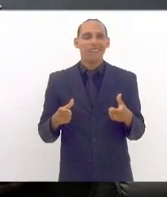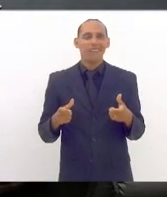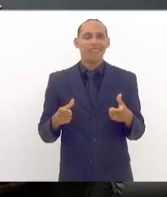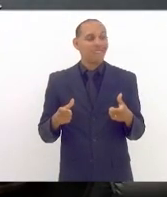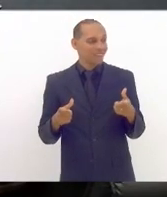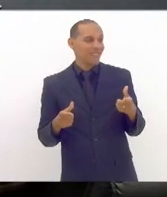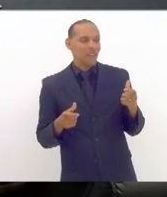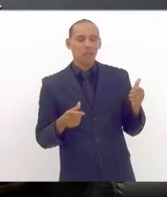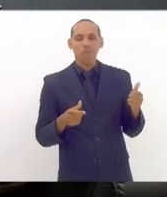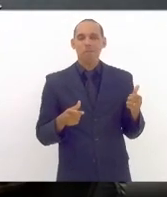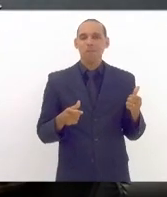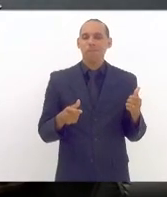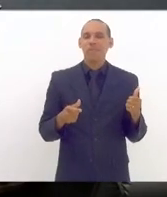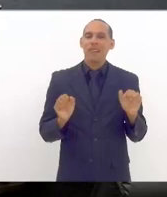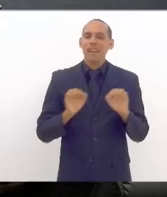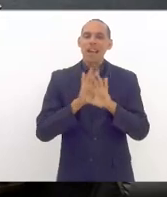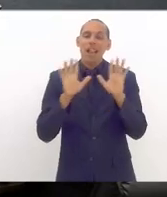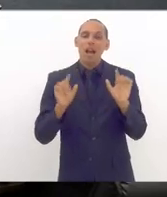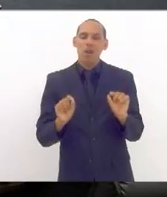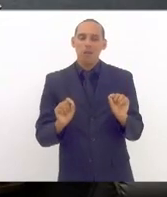porque é evidente